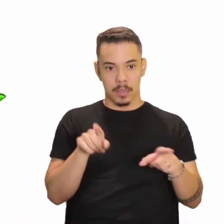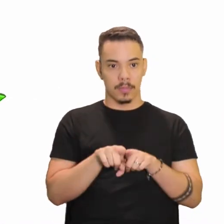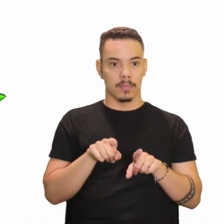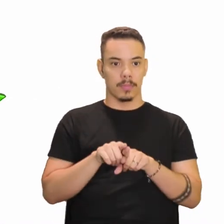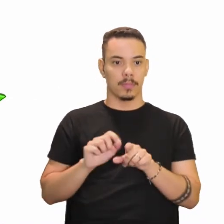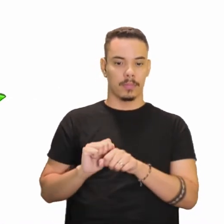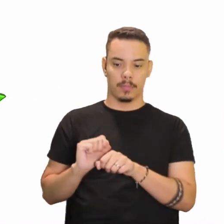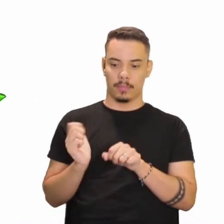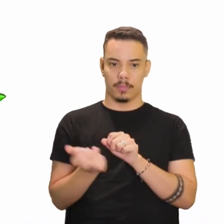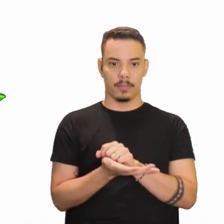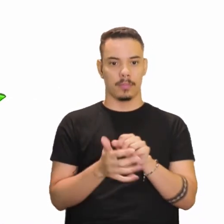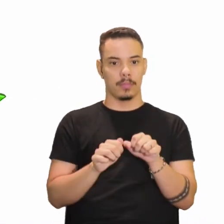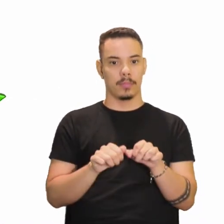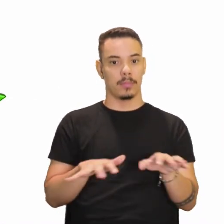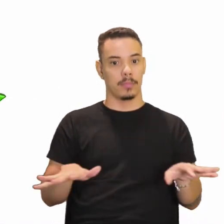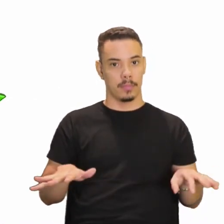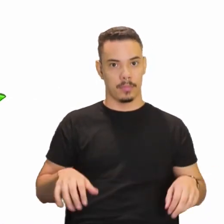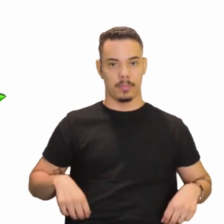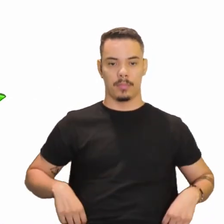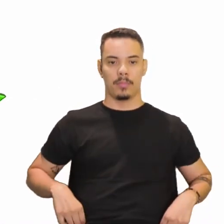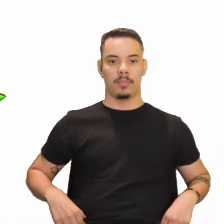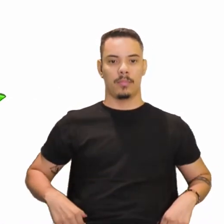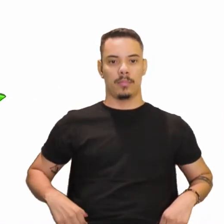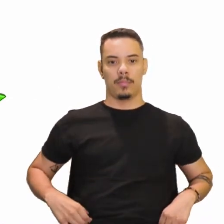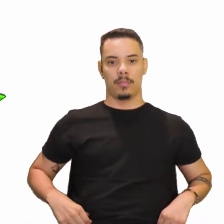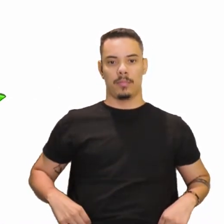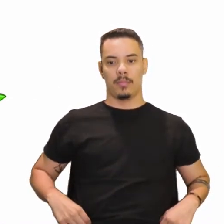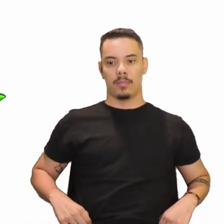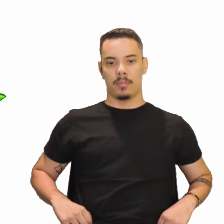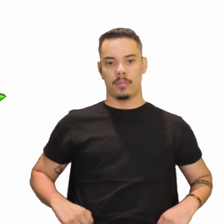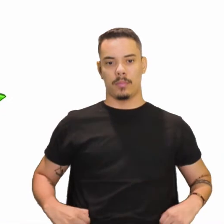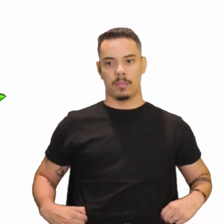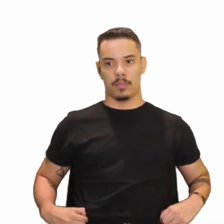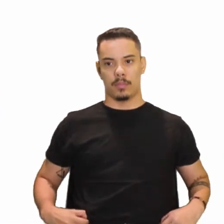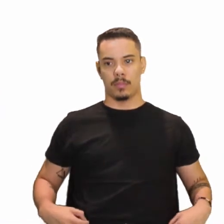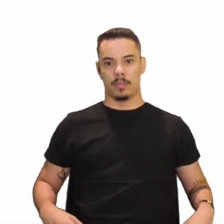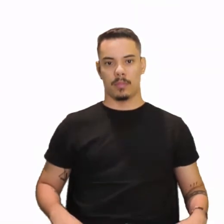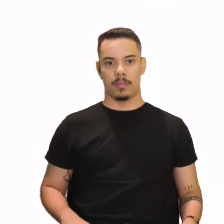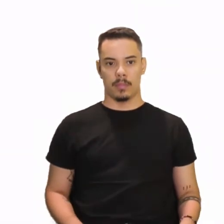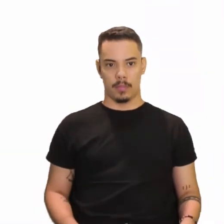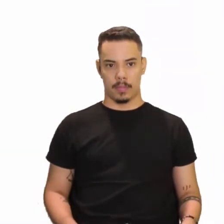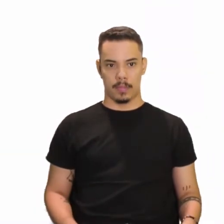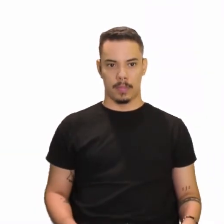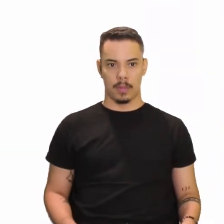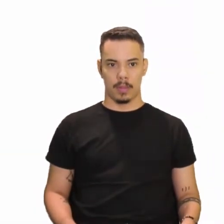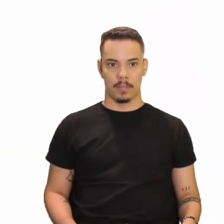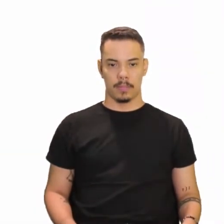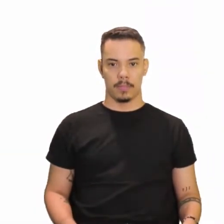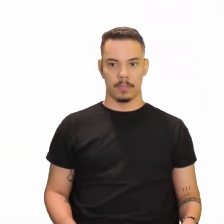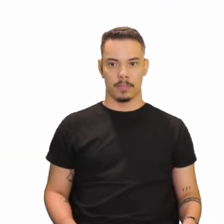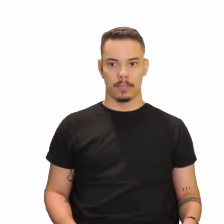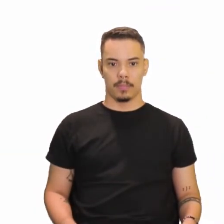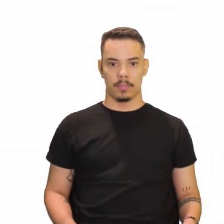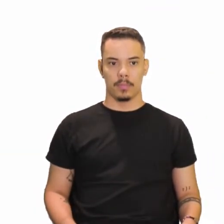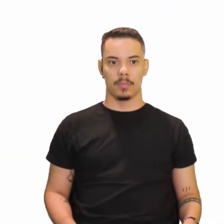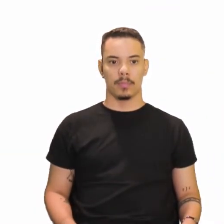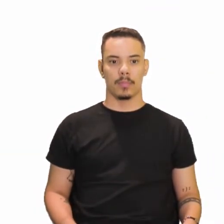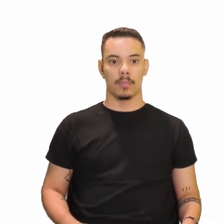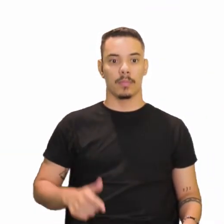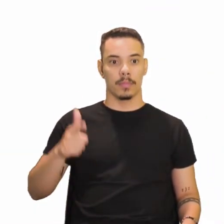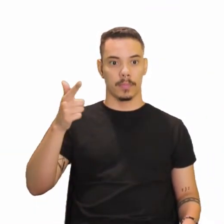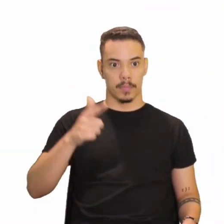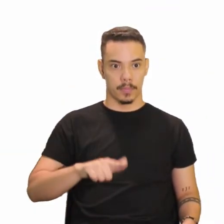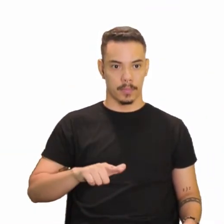pandemia é um cartoon de Bruno Galvão sobre o coronavírus mas outra aqui para vocês